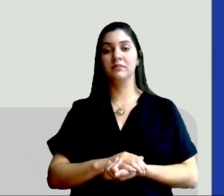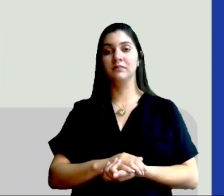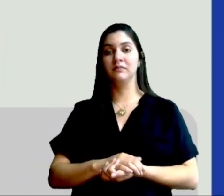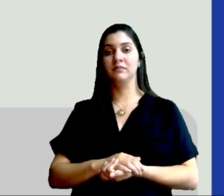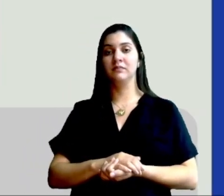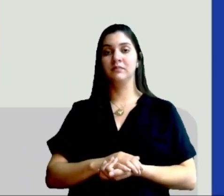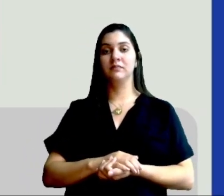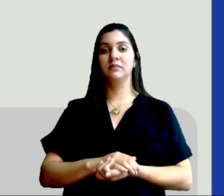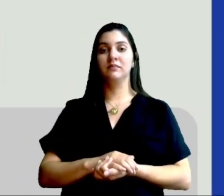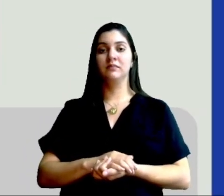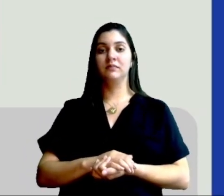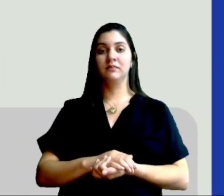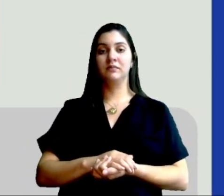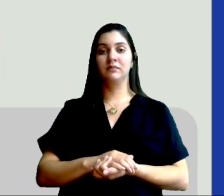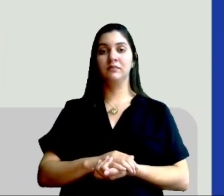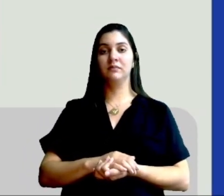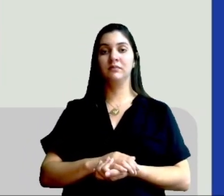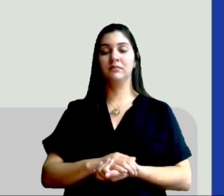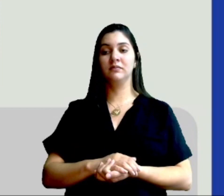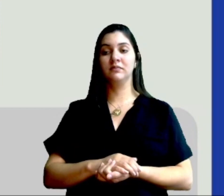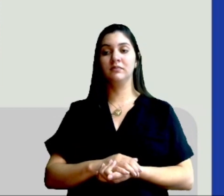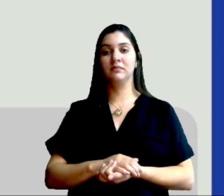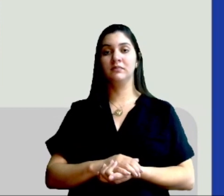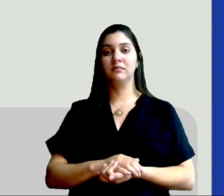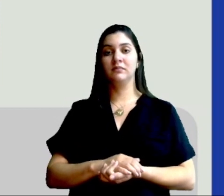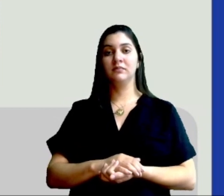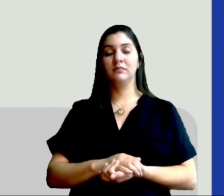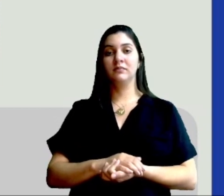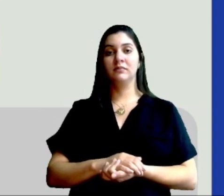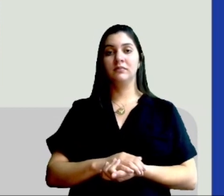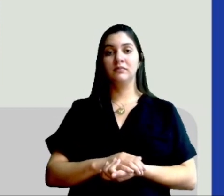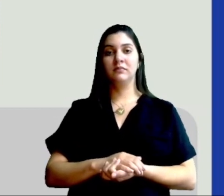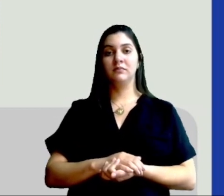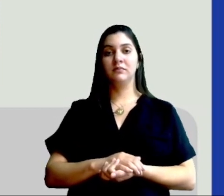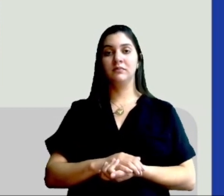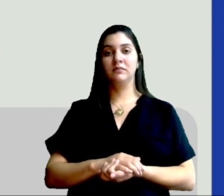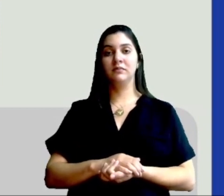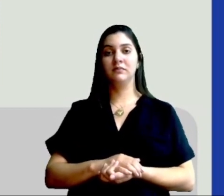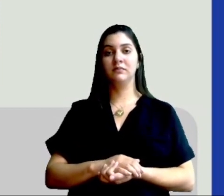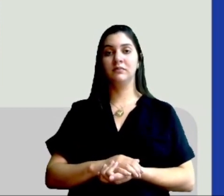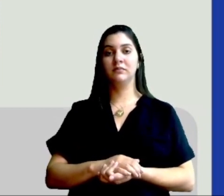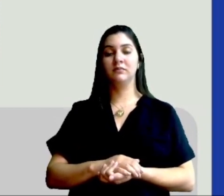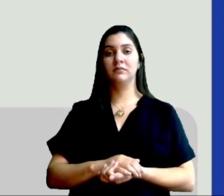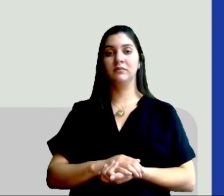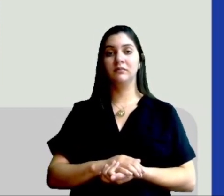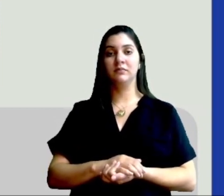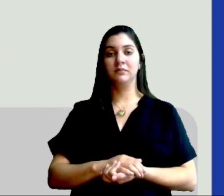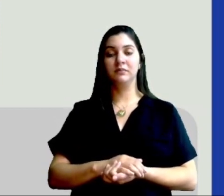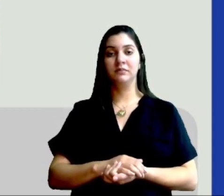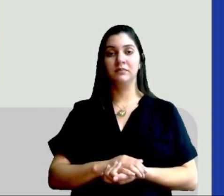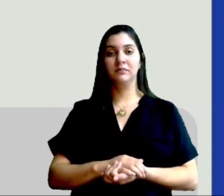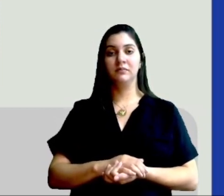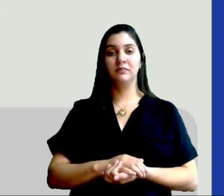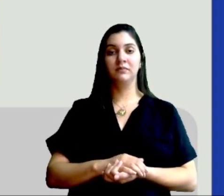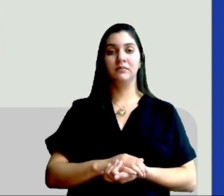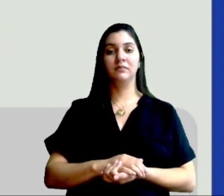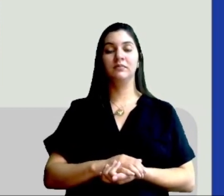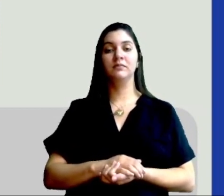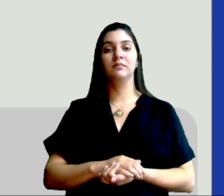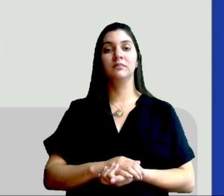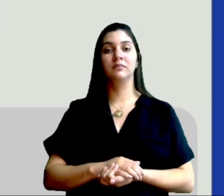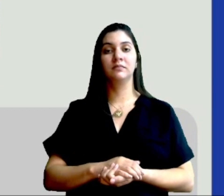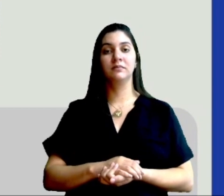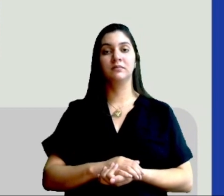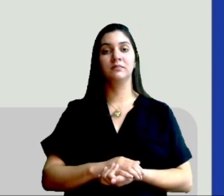olvidado. Tú te habrás olvidado. Él se habrá olvidado. nosotros nos habremos